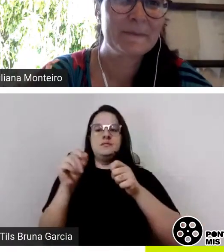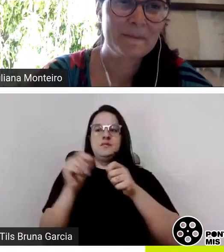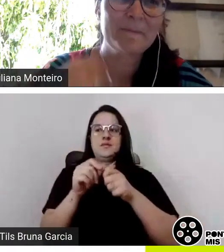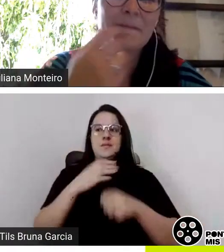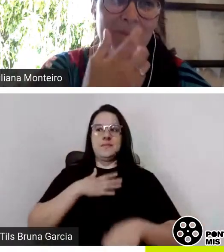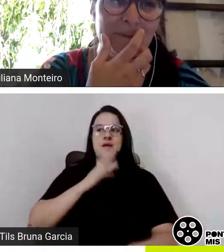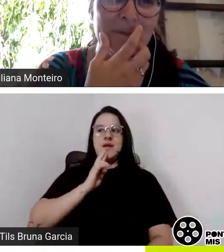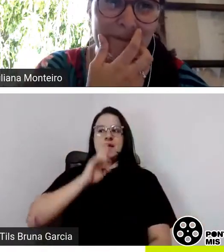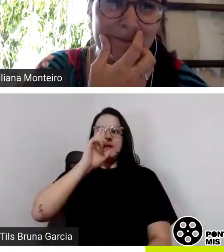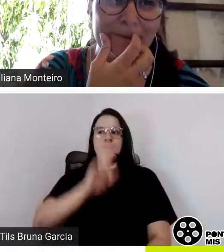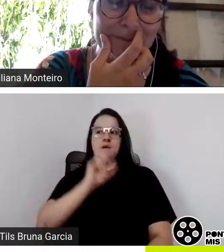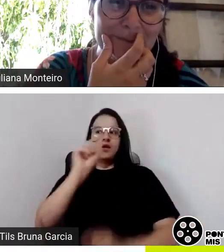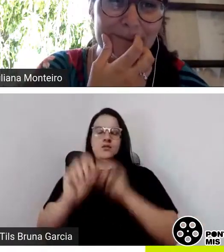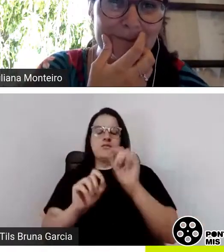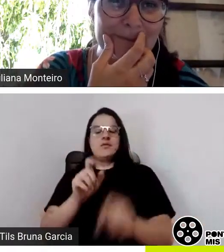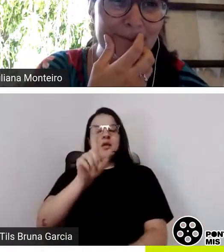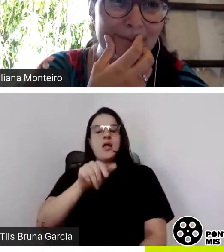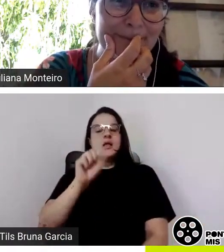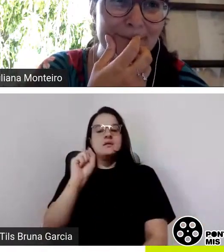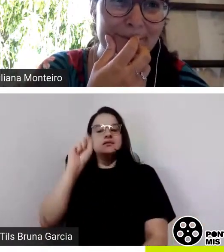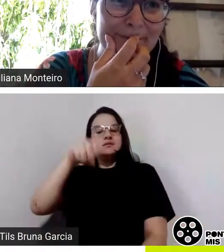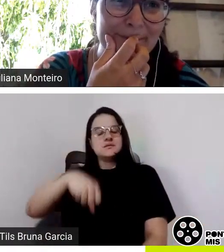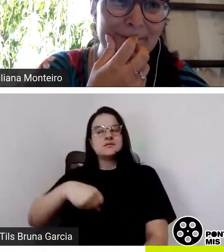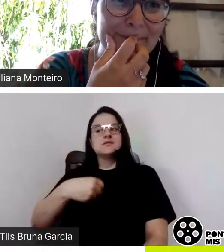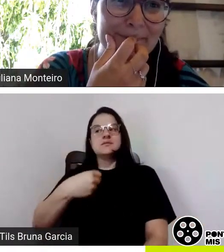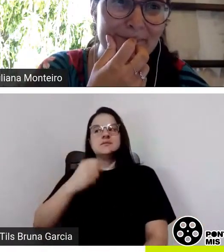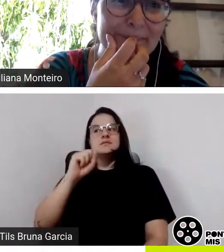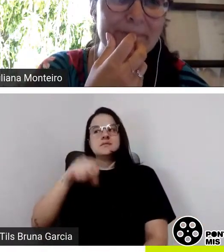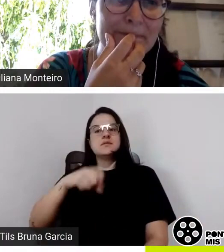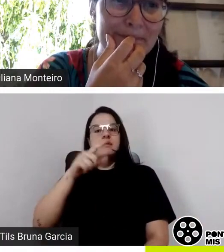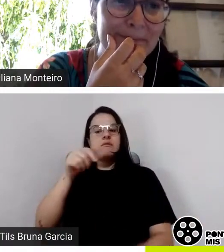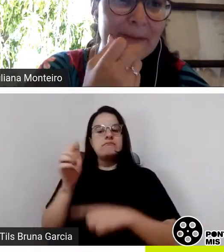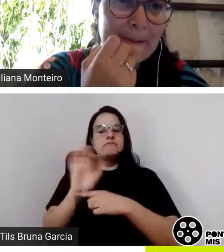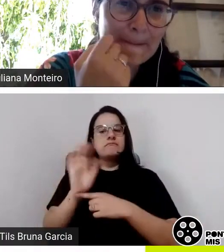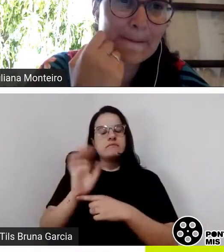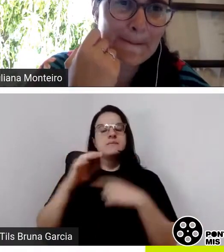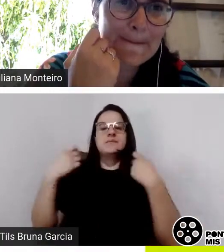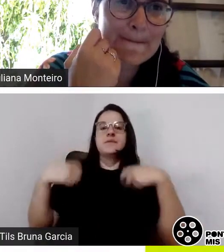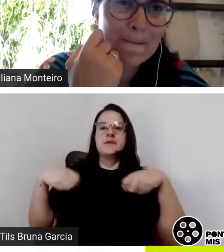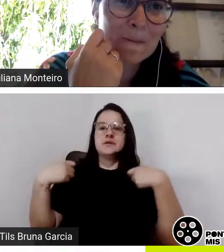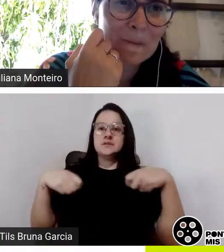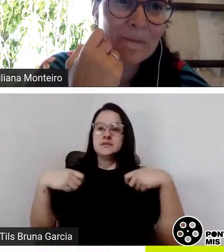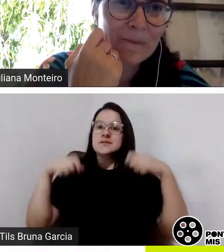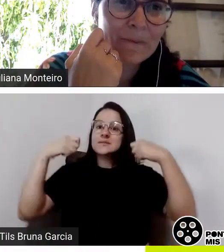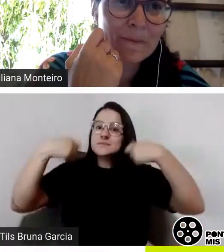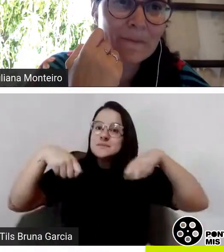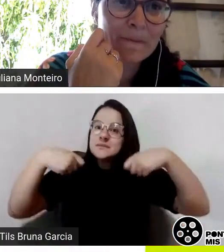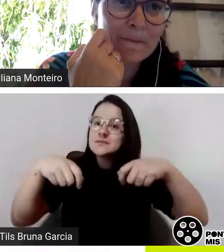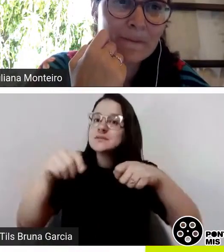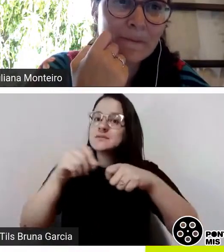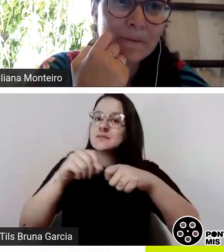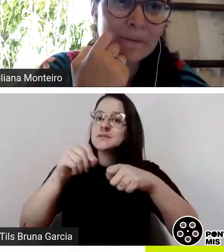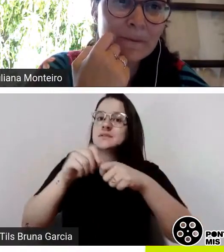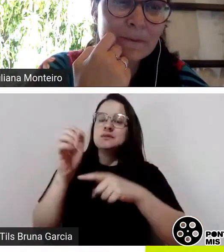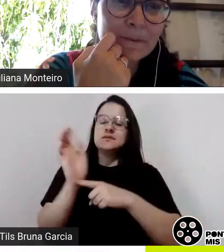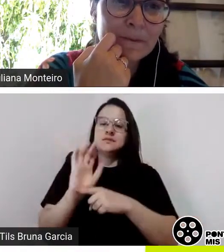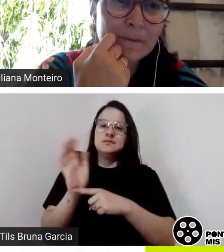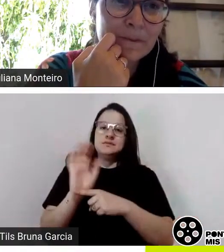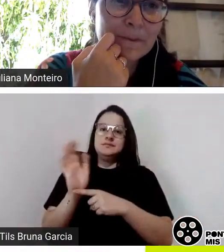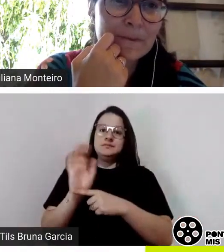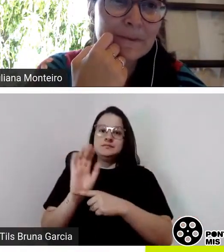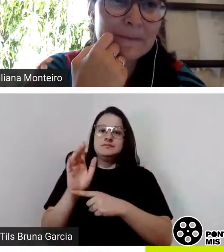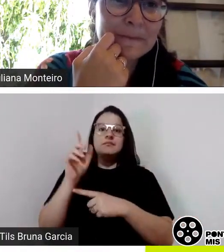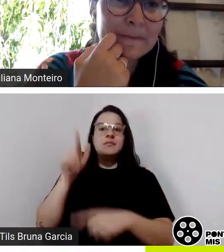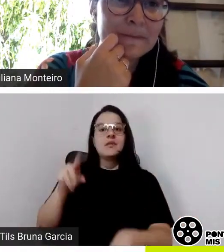sim, temos que fazer cinema. E essa é a resposta que o filme tenta dar. Sim, temos que fazer cinema. É uma história